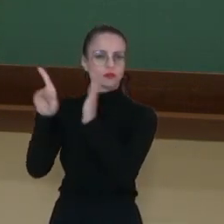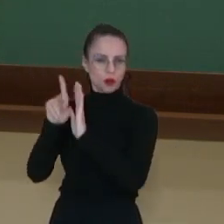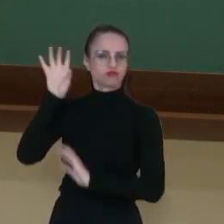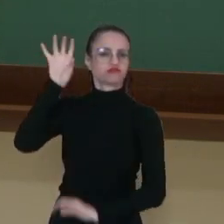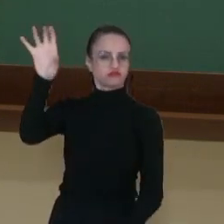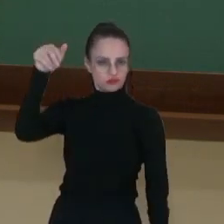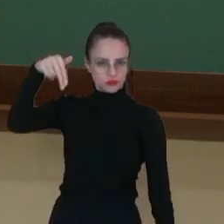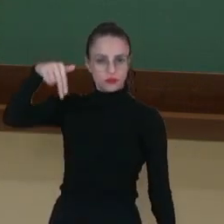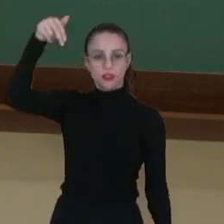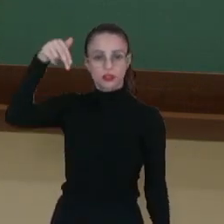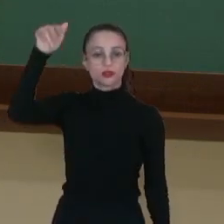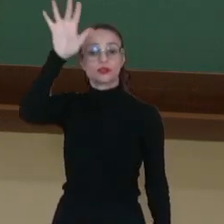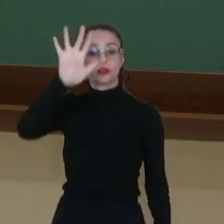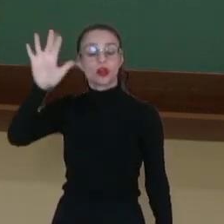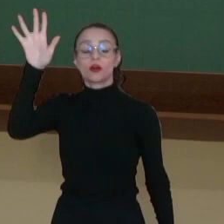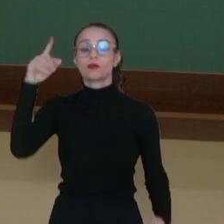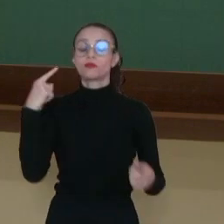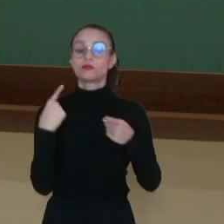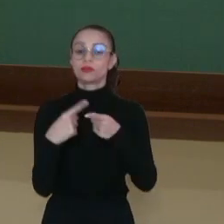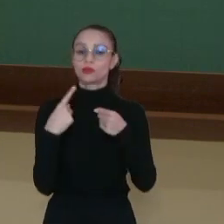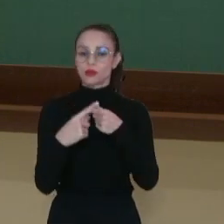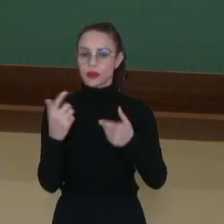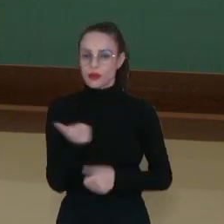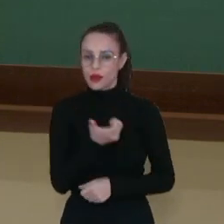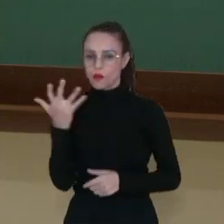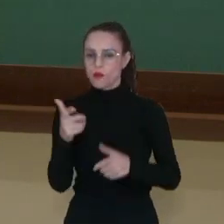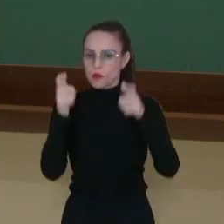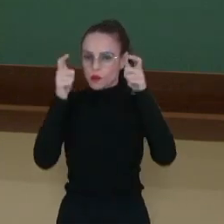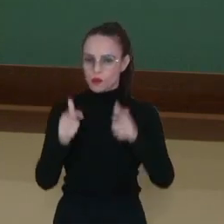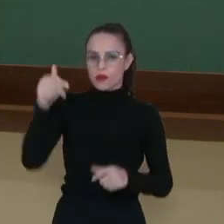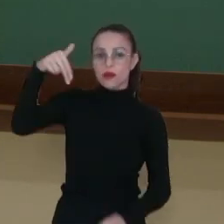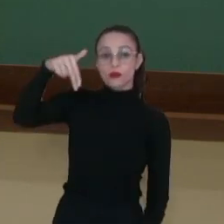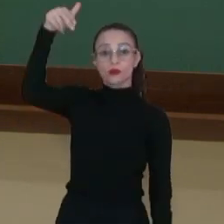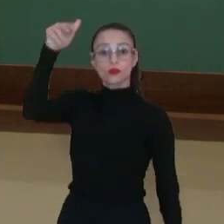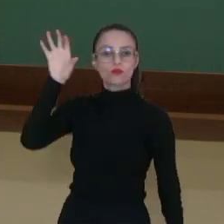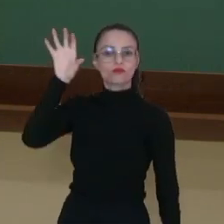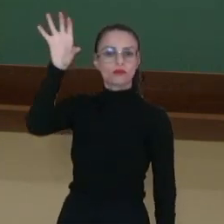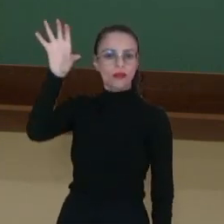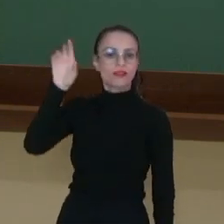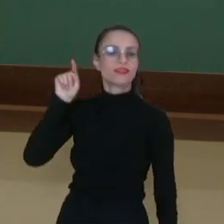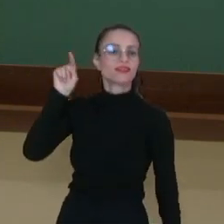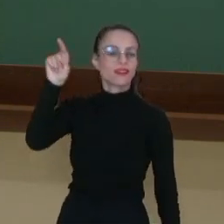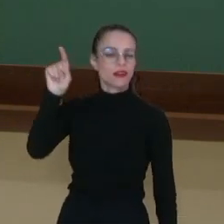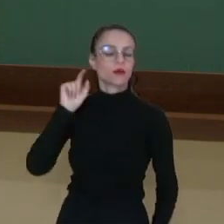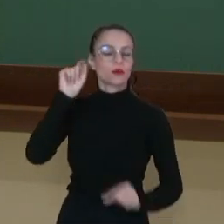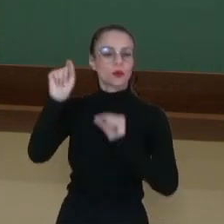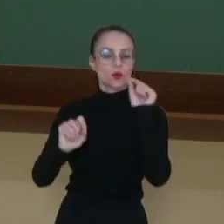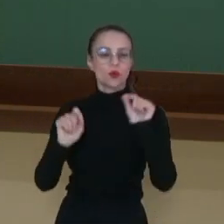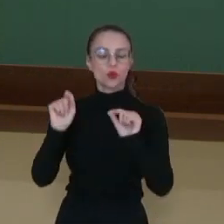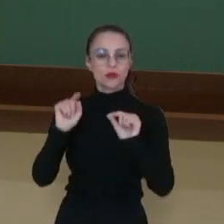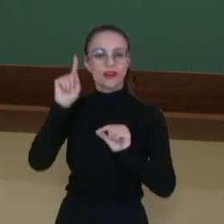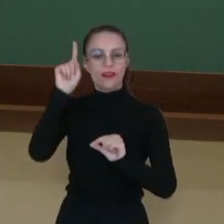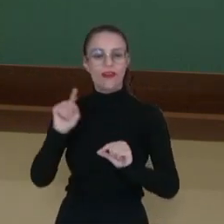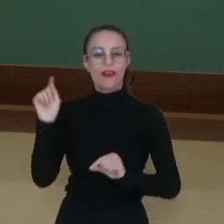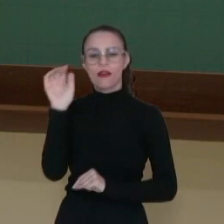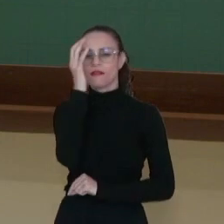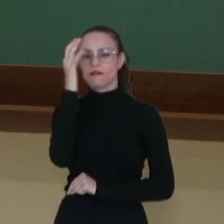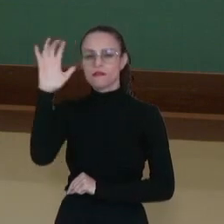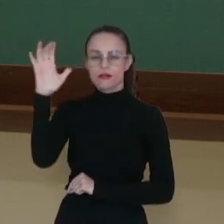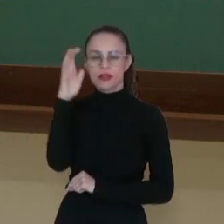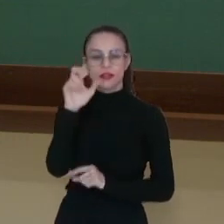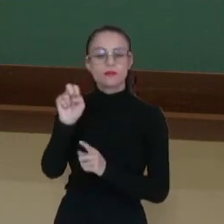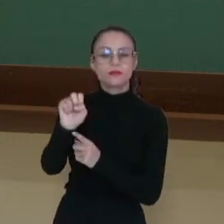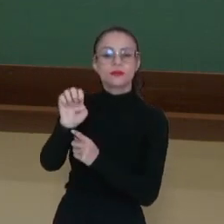região, em função de algumas áreas do Nordeste estarem em clima semiárido, ou seja,